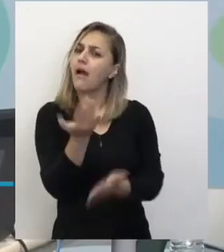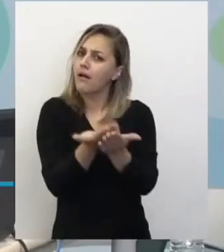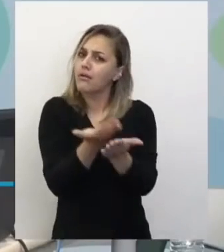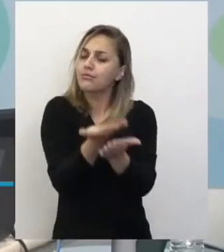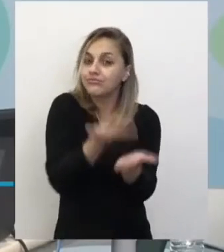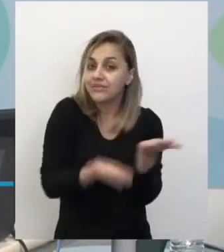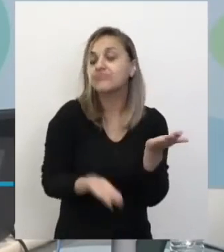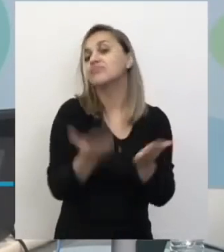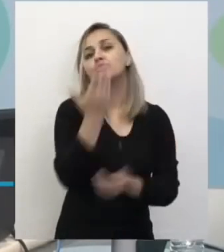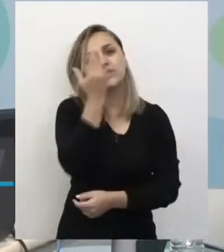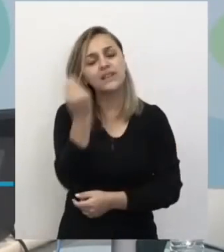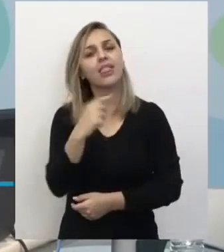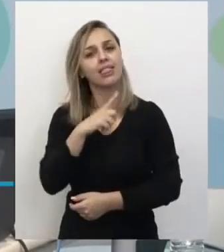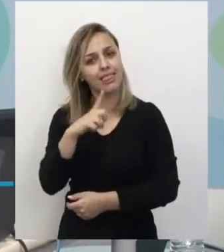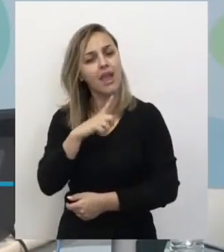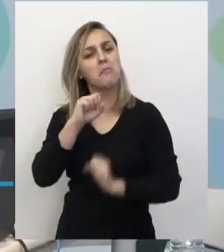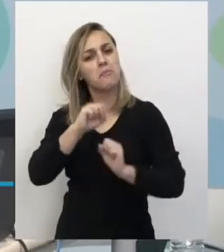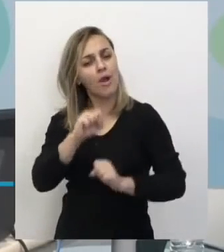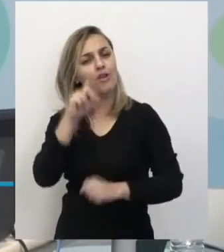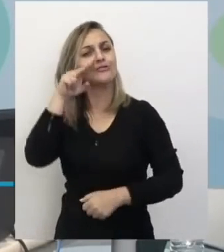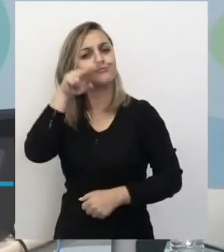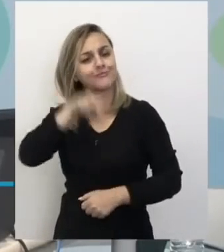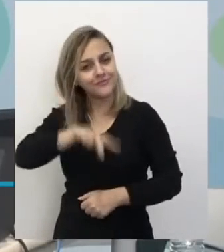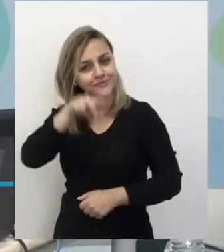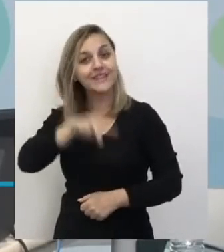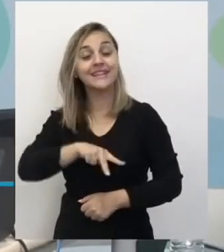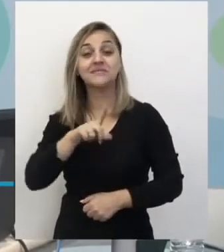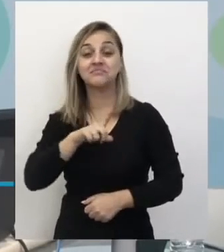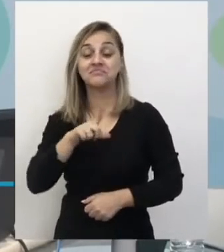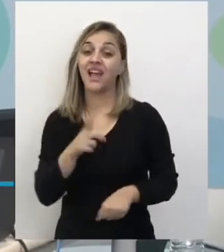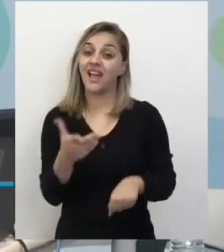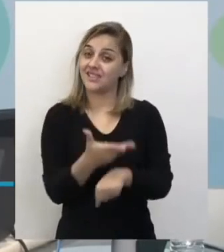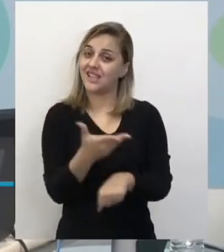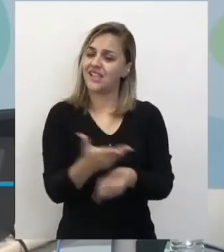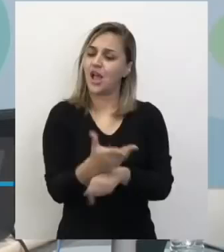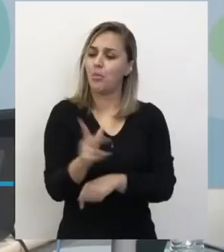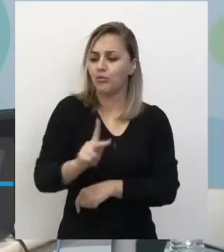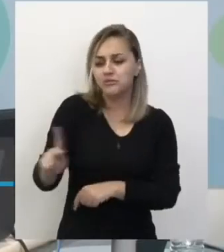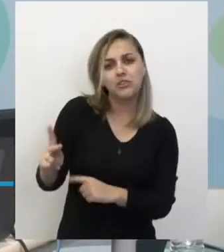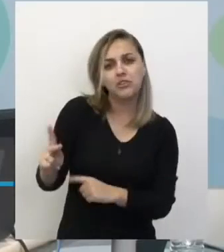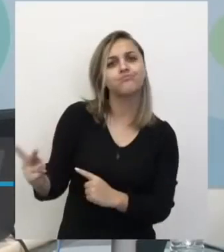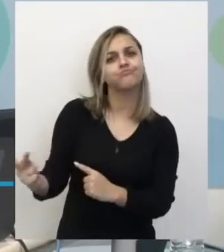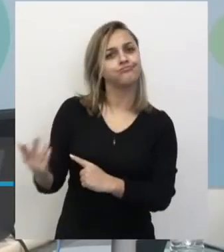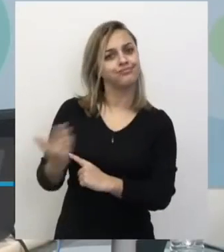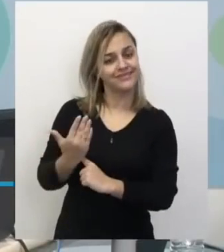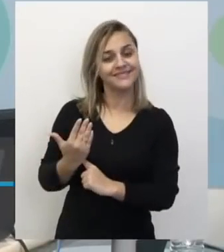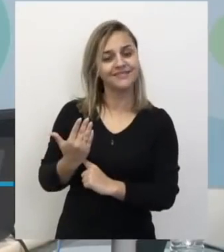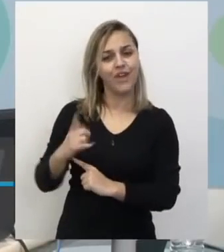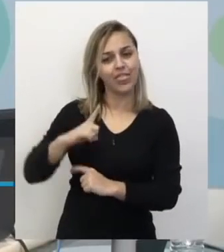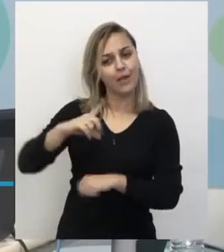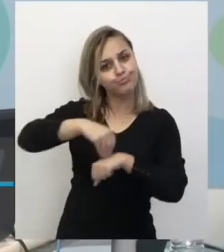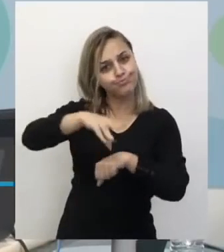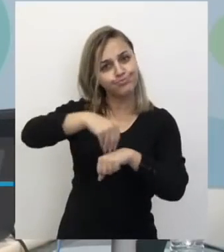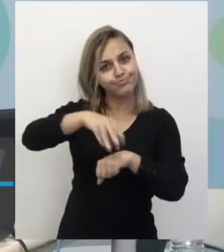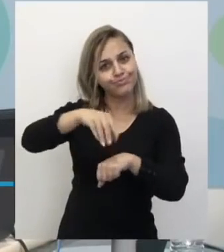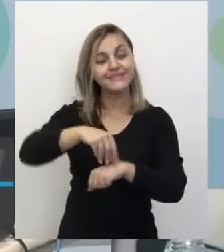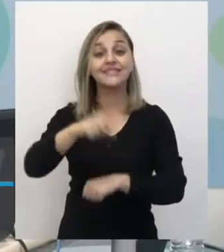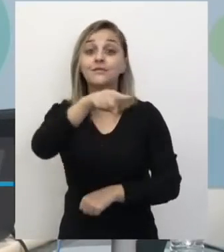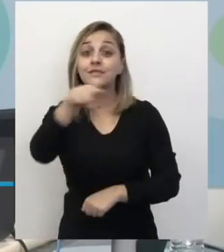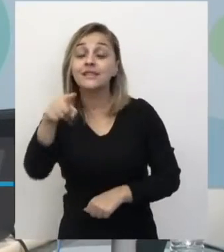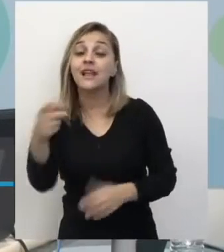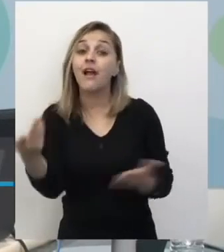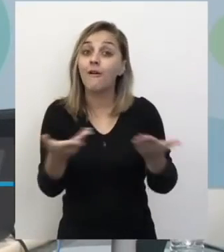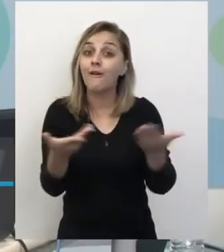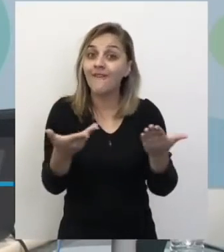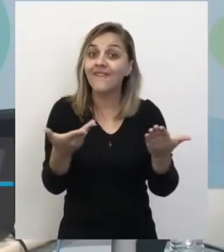aulas no repositório, é só você acessar aí com os alunos com a ajuda dos professores e tudo mais, essa orientação. E para você que está chegando aqui agora,